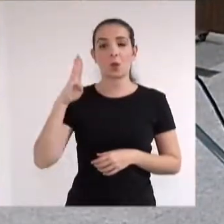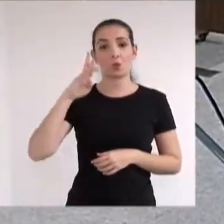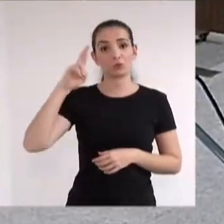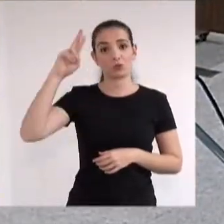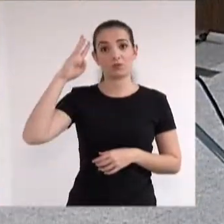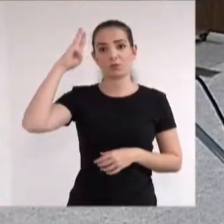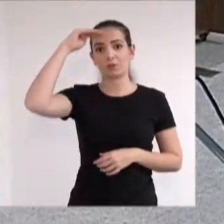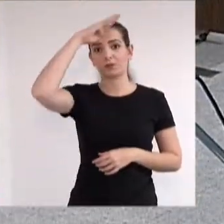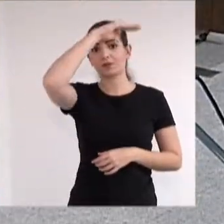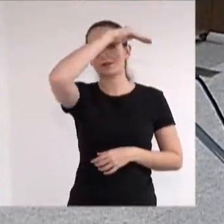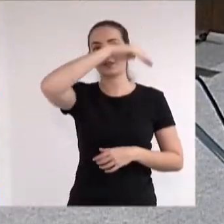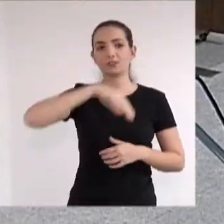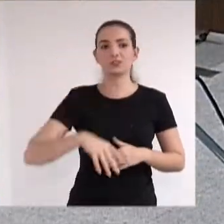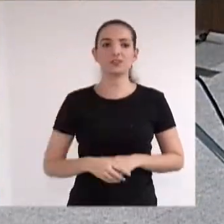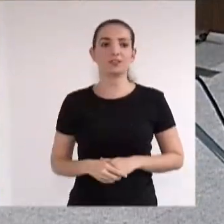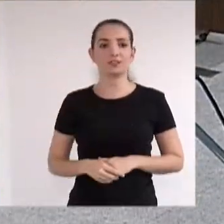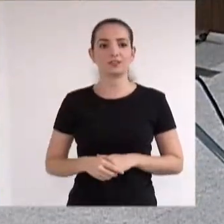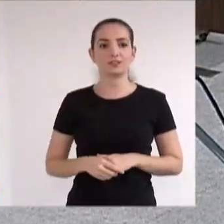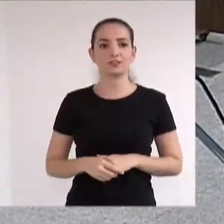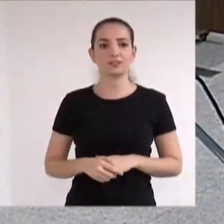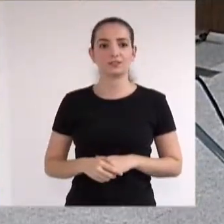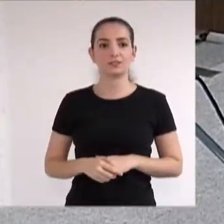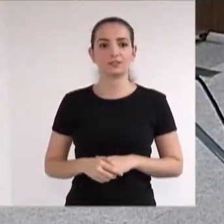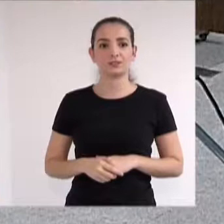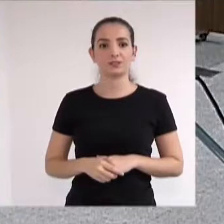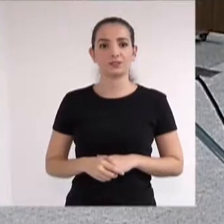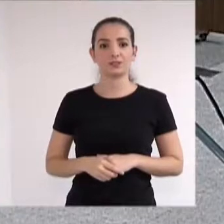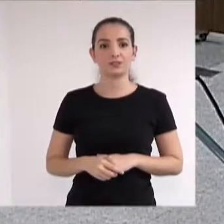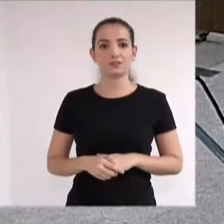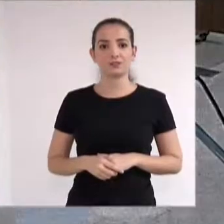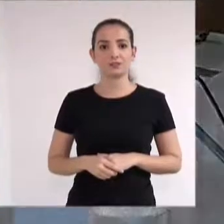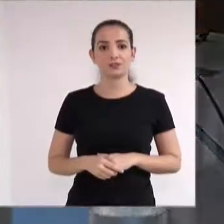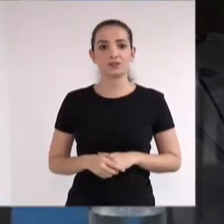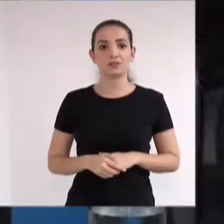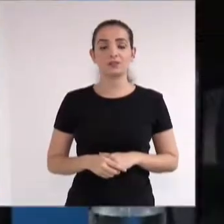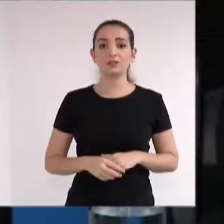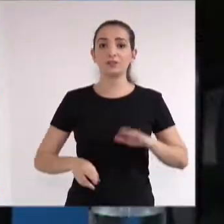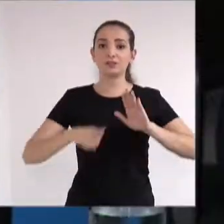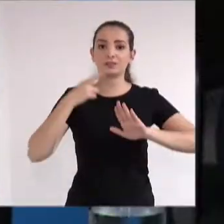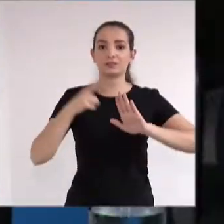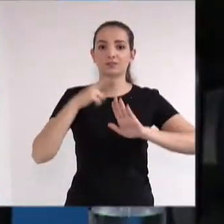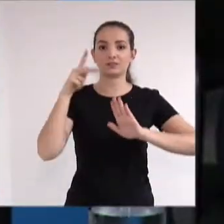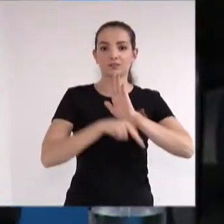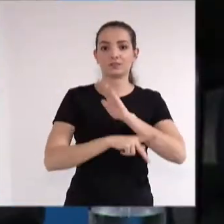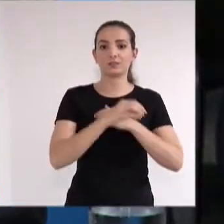Portanto, em votação simbólica, projeto de resolução